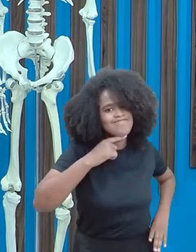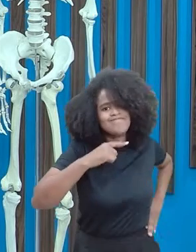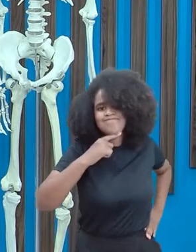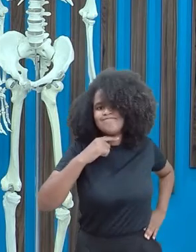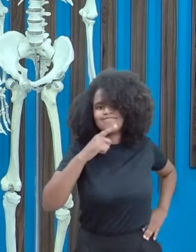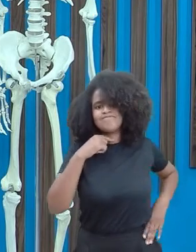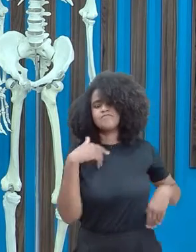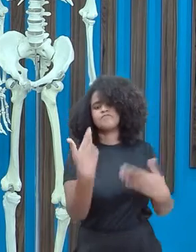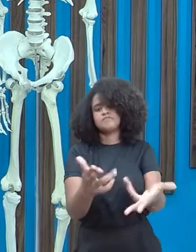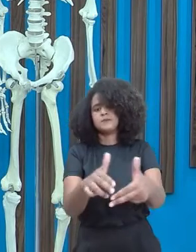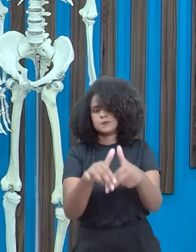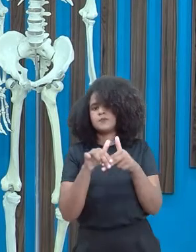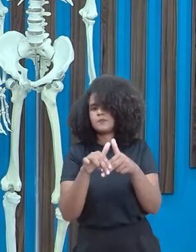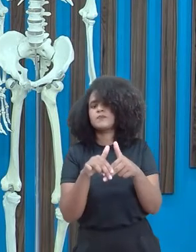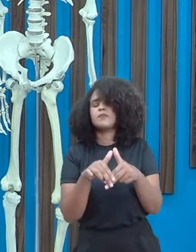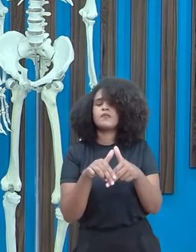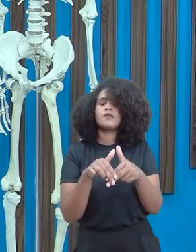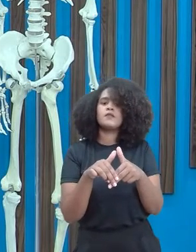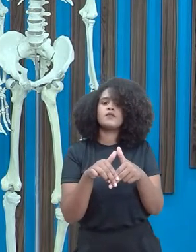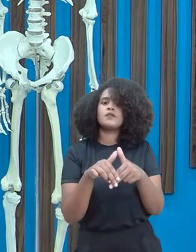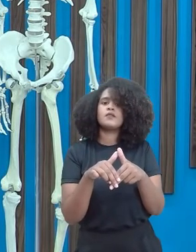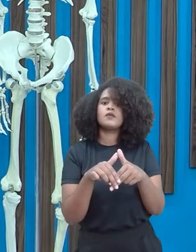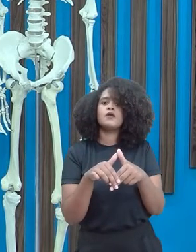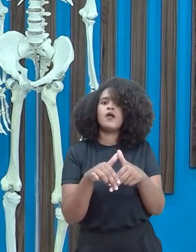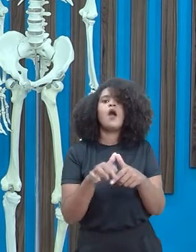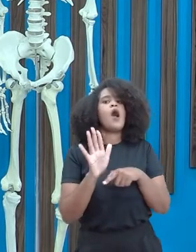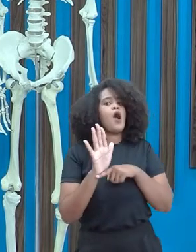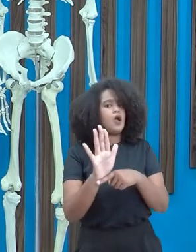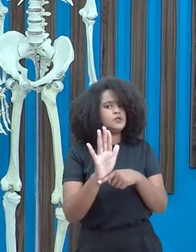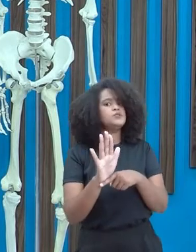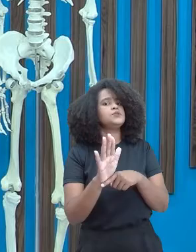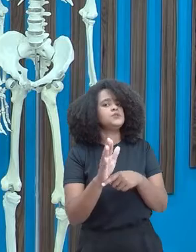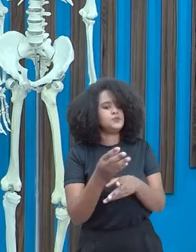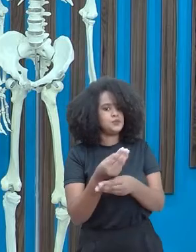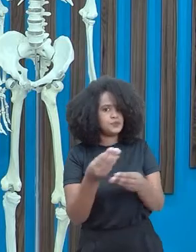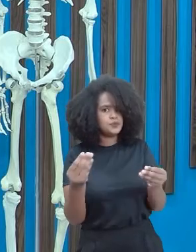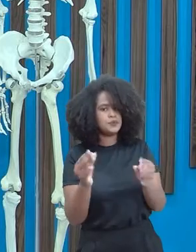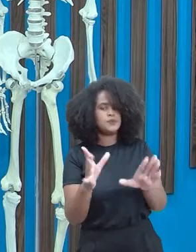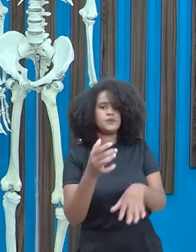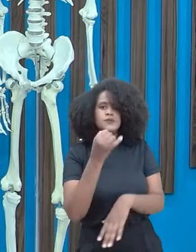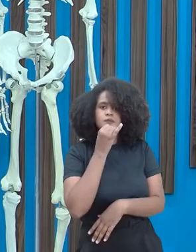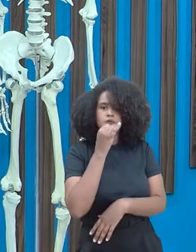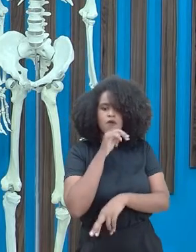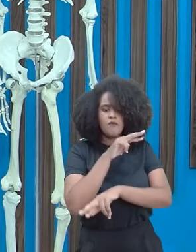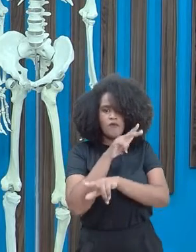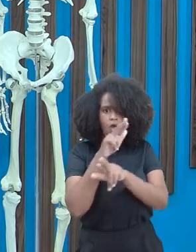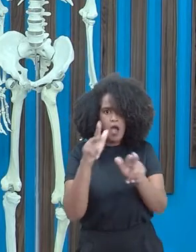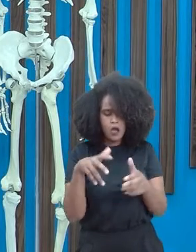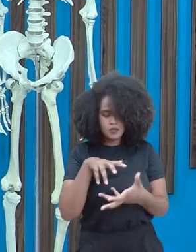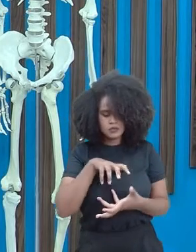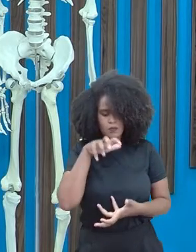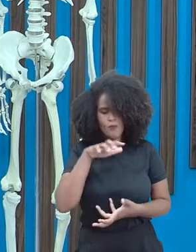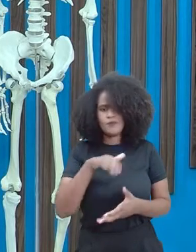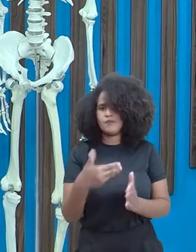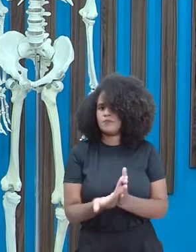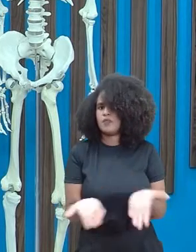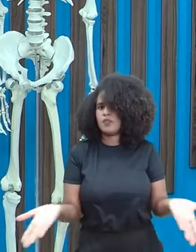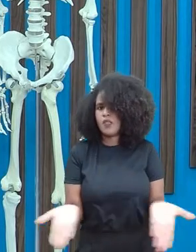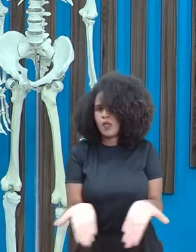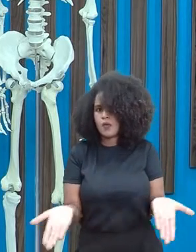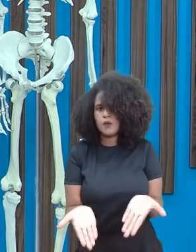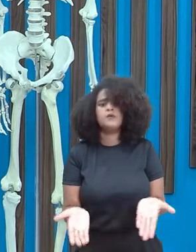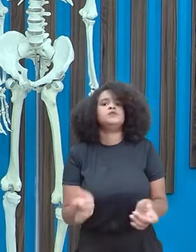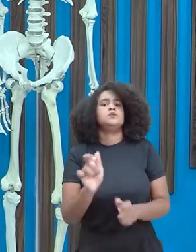Então, claro, ele teve, contribuiu bastante no processo, como muitos idosos, ainda hoje a gente sabe, tem muita gente